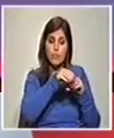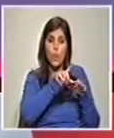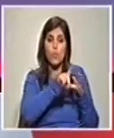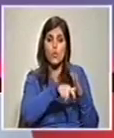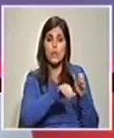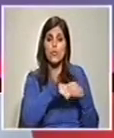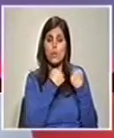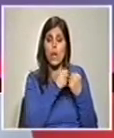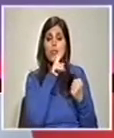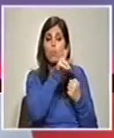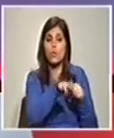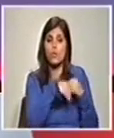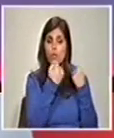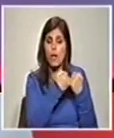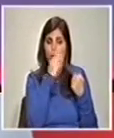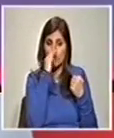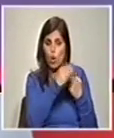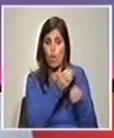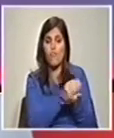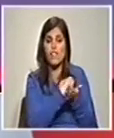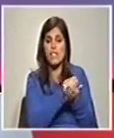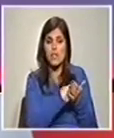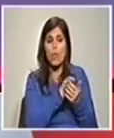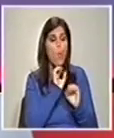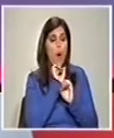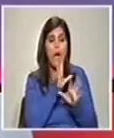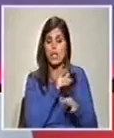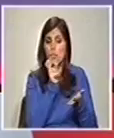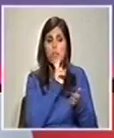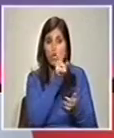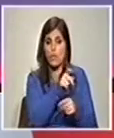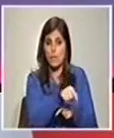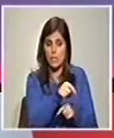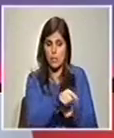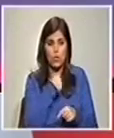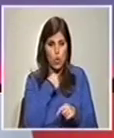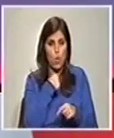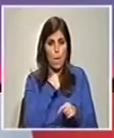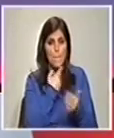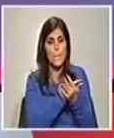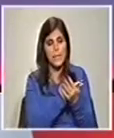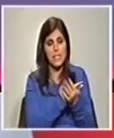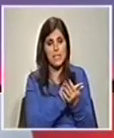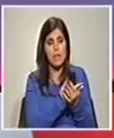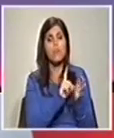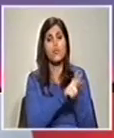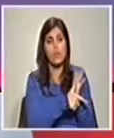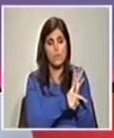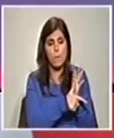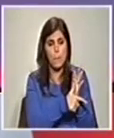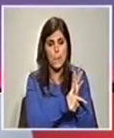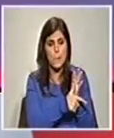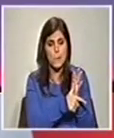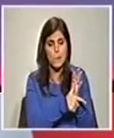social, numa resposta social. Foi identificado um vazio, não há uma resposta para isto e eu vou apresentar um projeto que